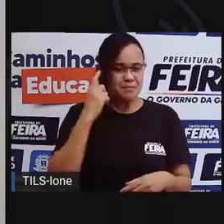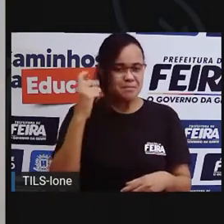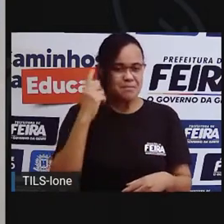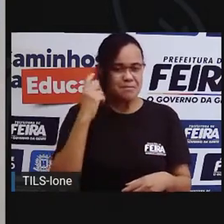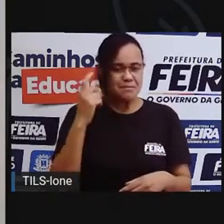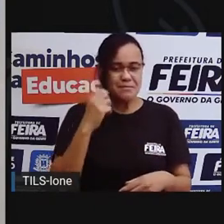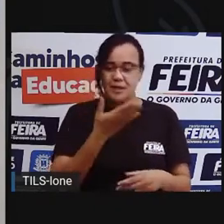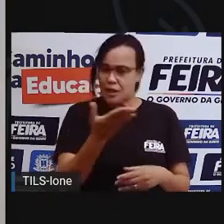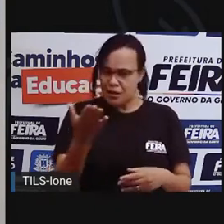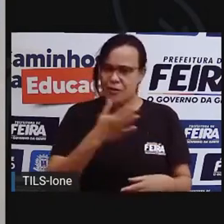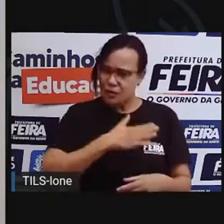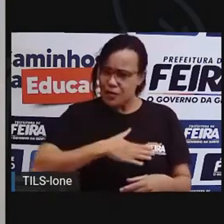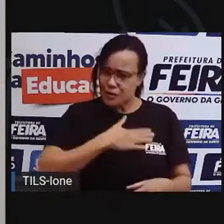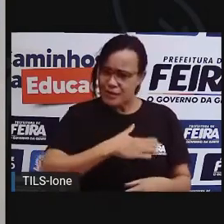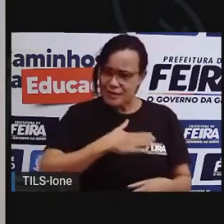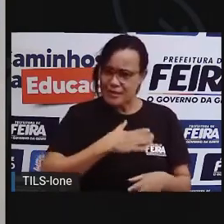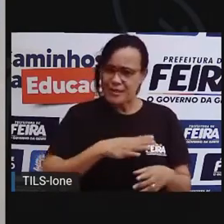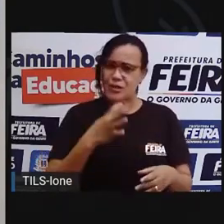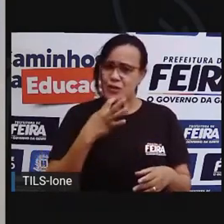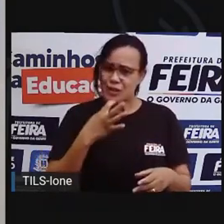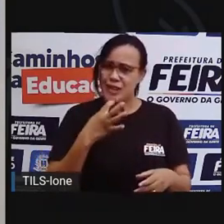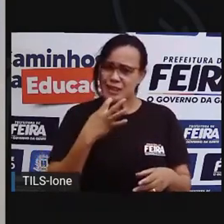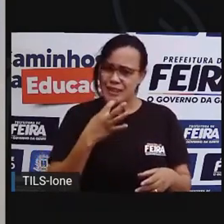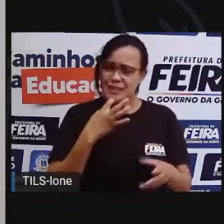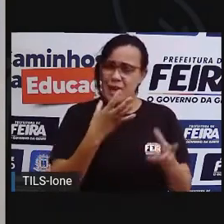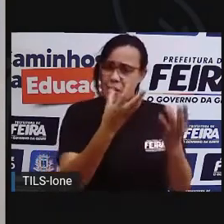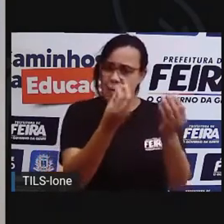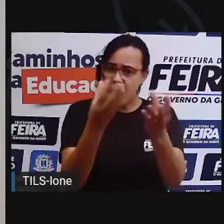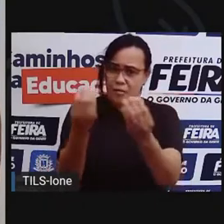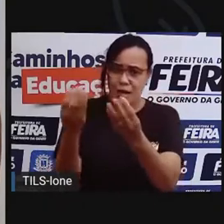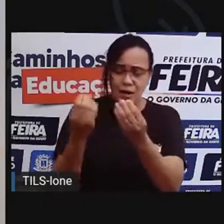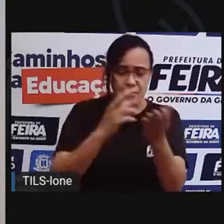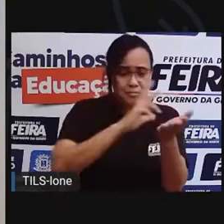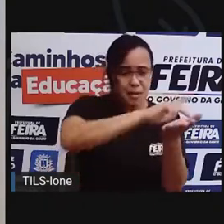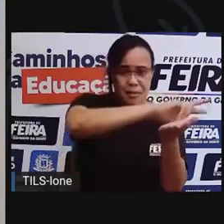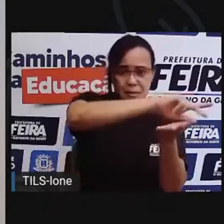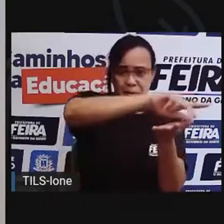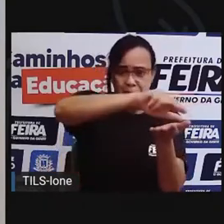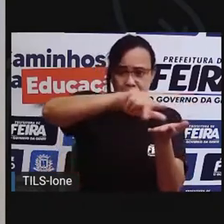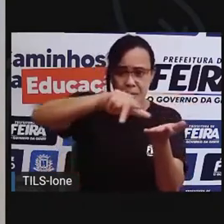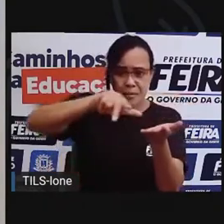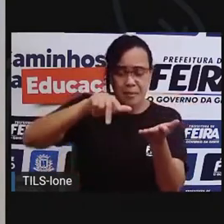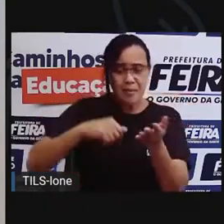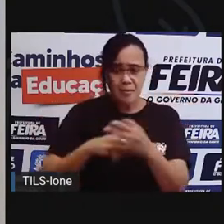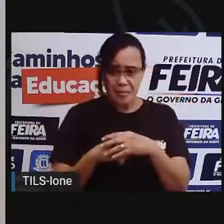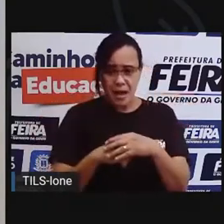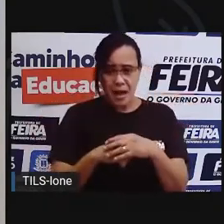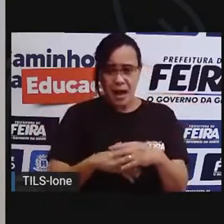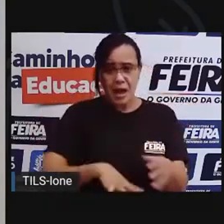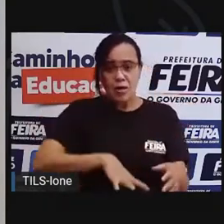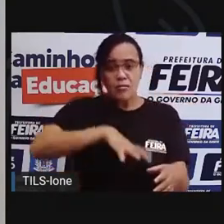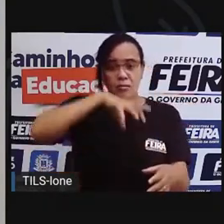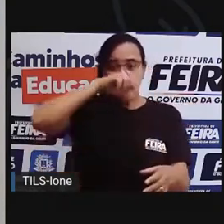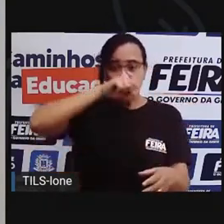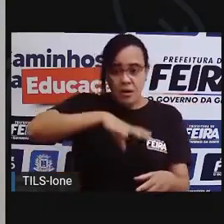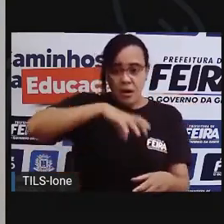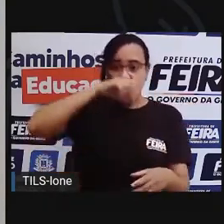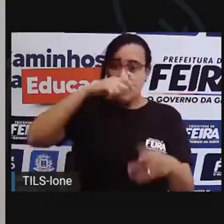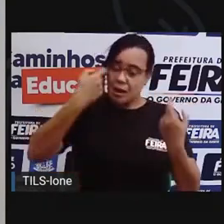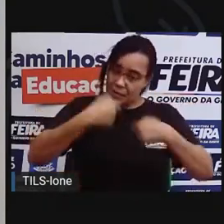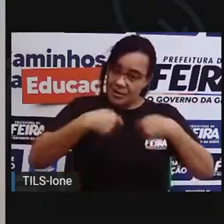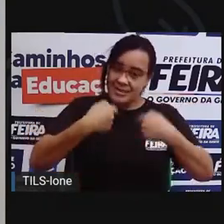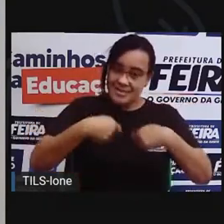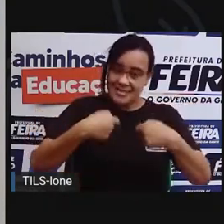Vocês estão gostando, meninada, de conhecer tantos instrumentos musicais com o sopro, com o ar? Olha